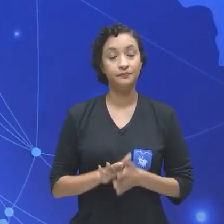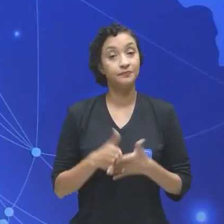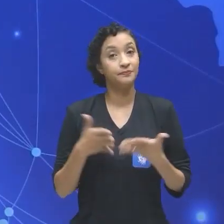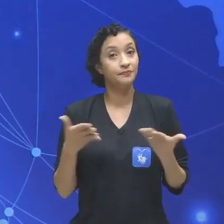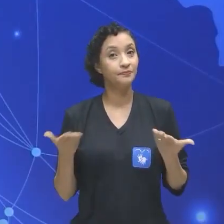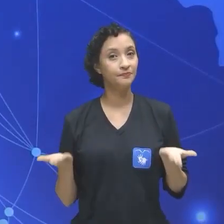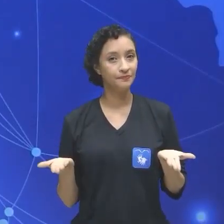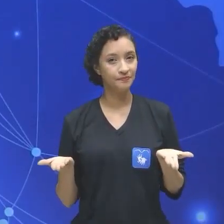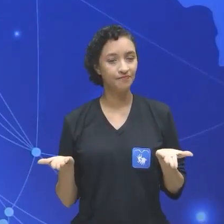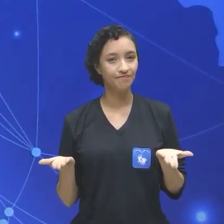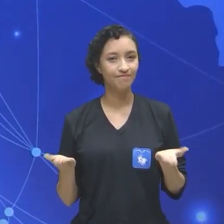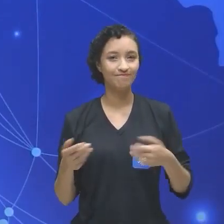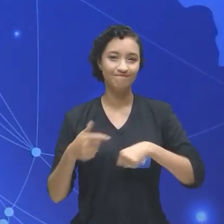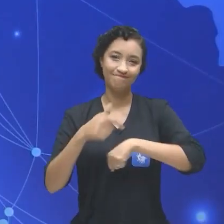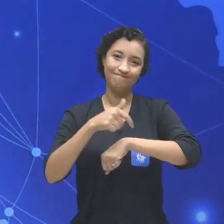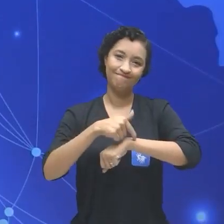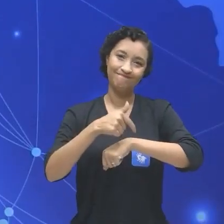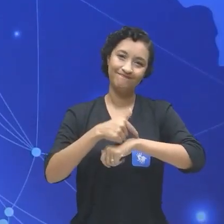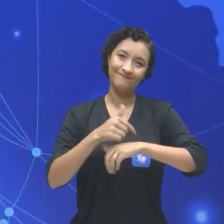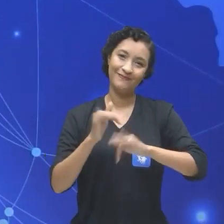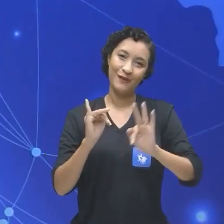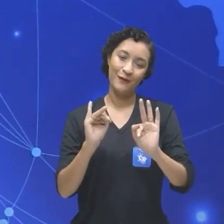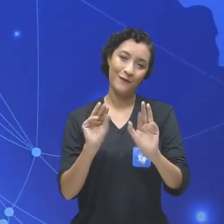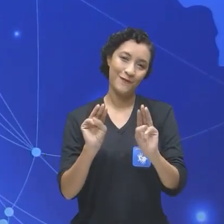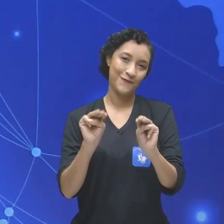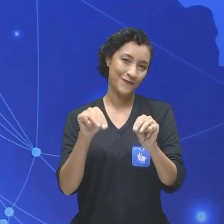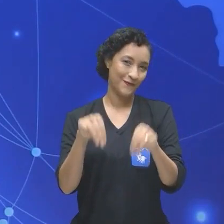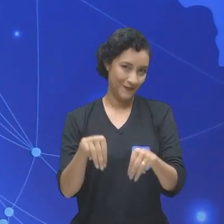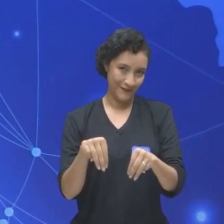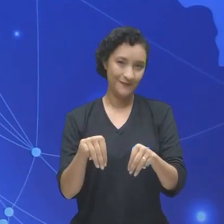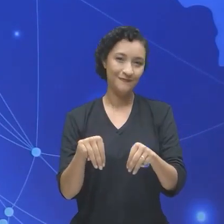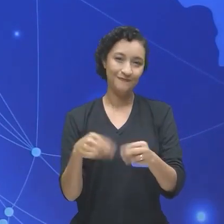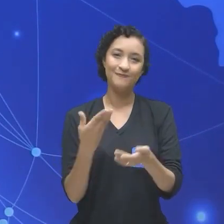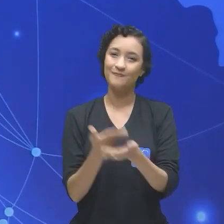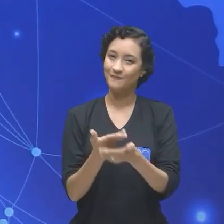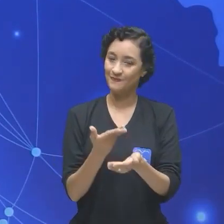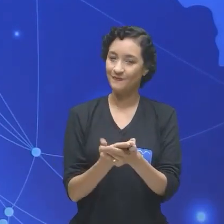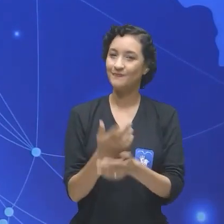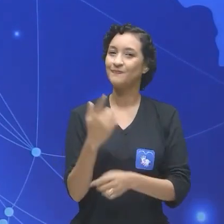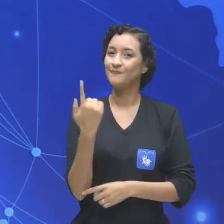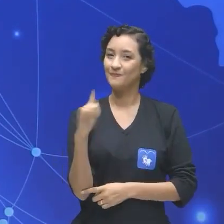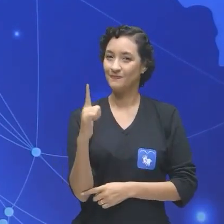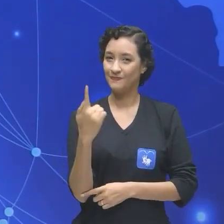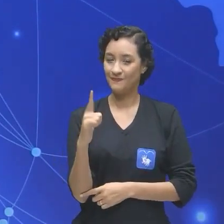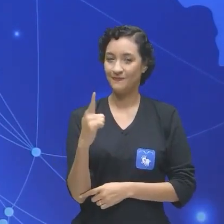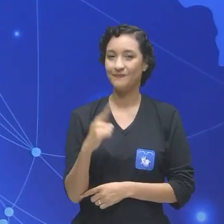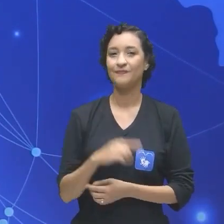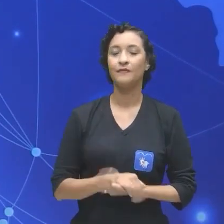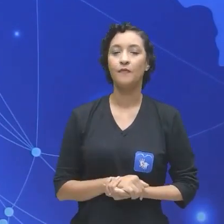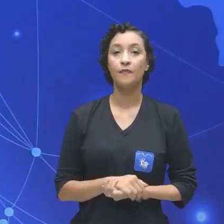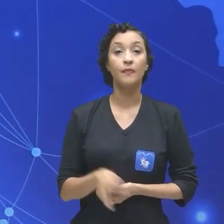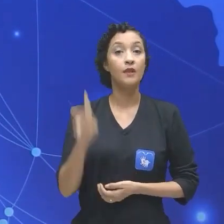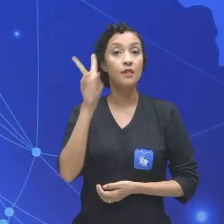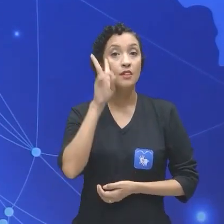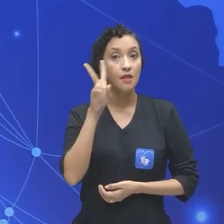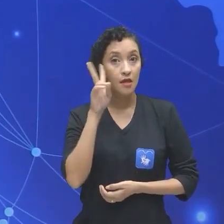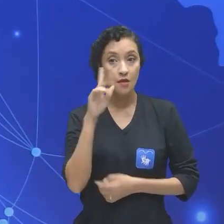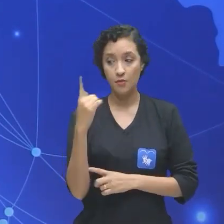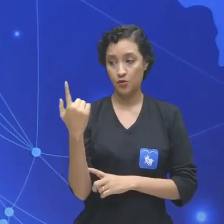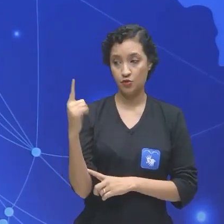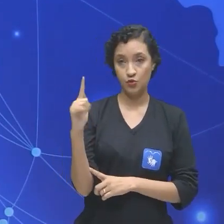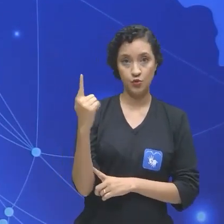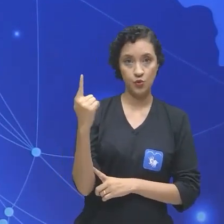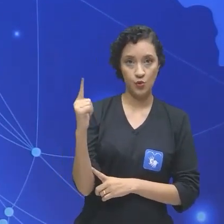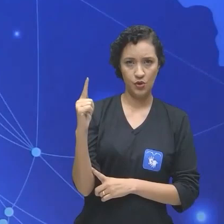Então, chegamos ao final de mais uma aula de geografia. Lembra, crianças, geografia não